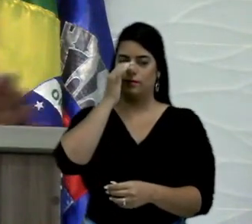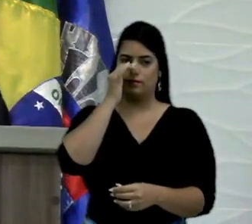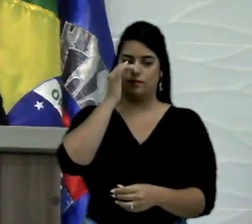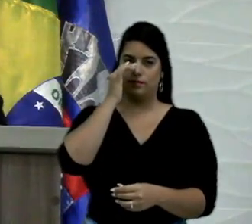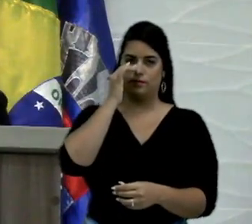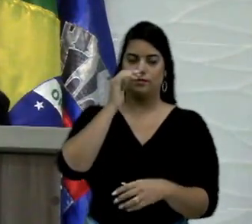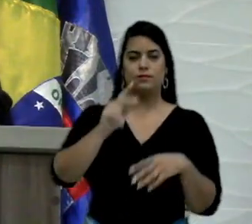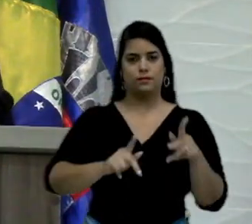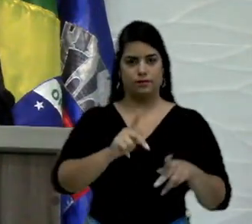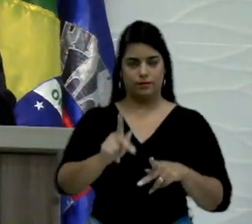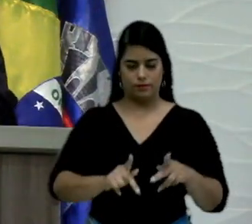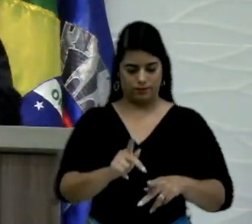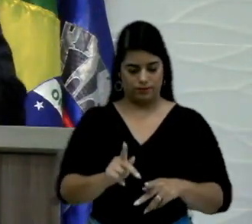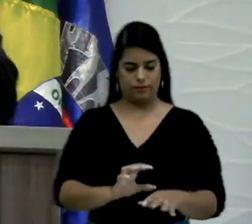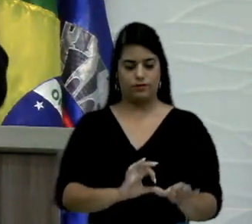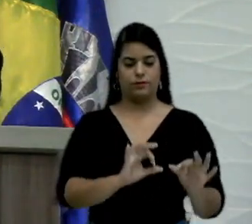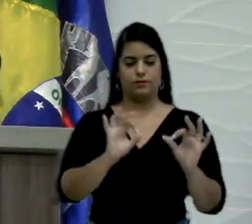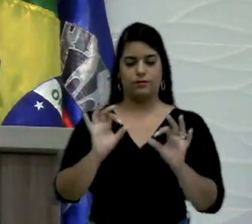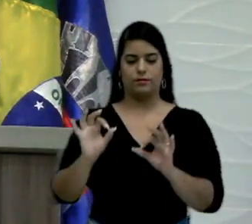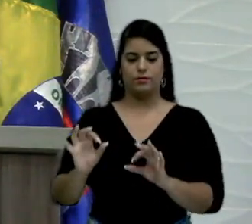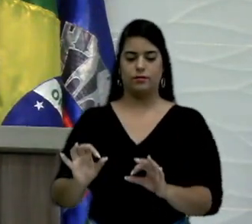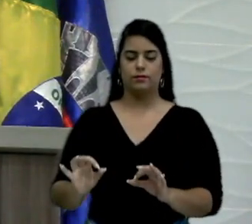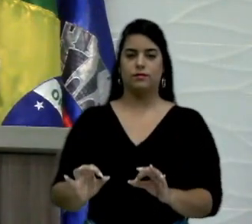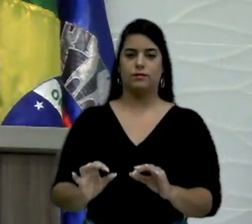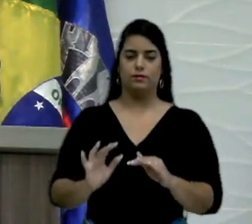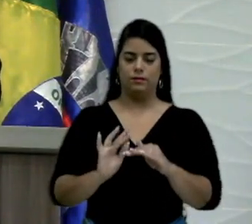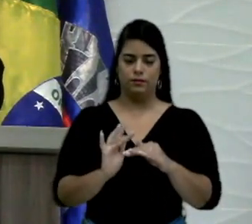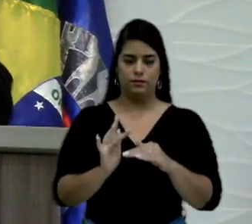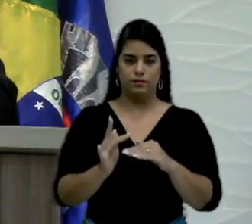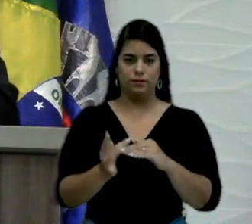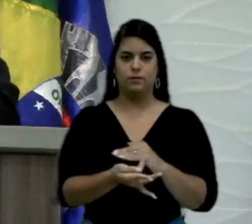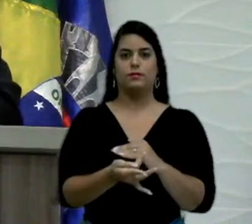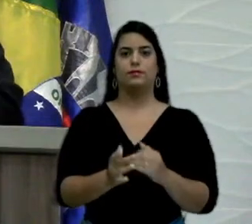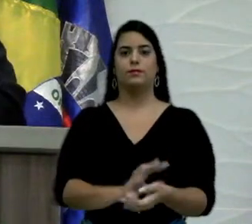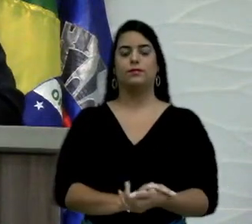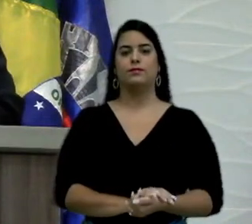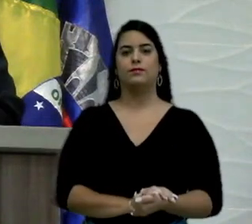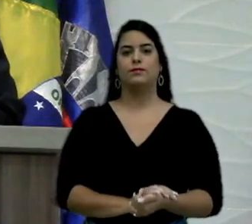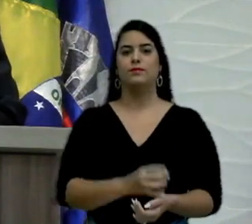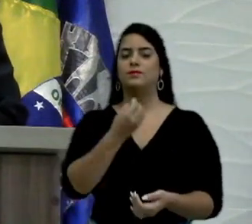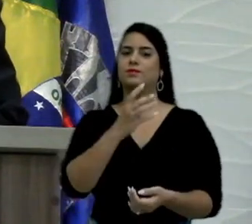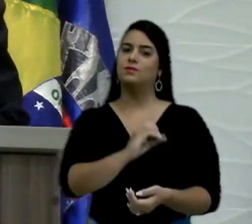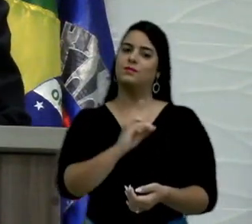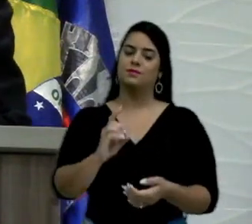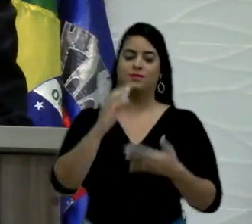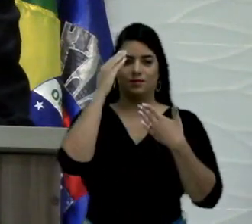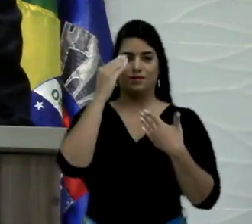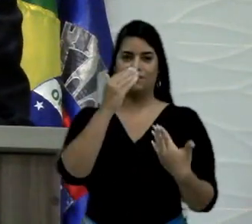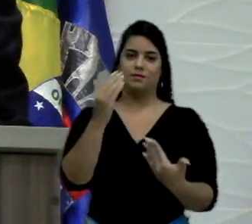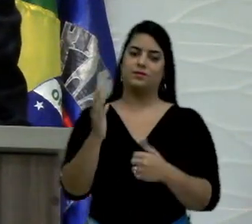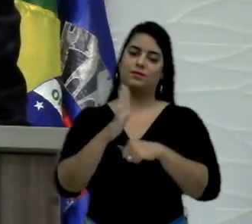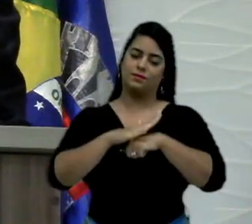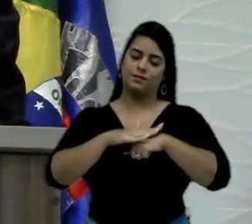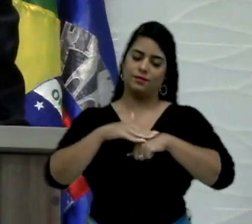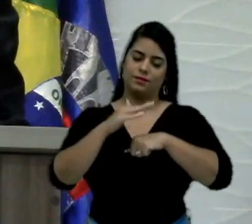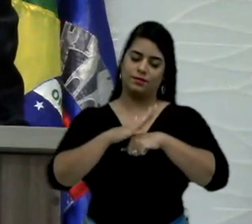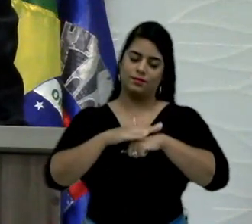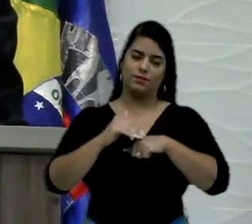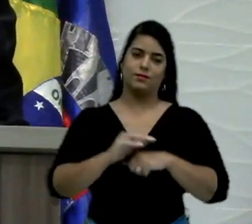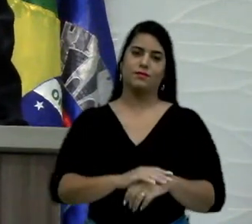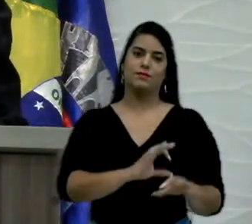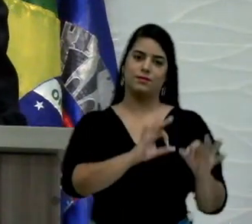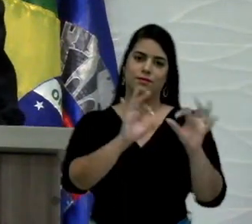pessoal que nos acompanha através das redes sociais, o nosso bom dia, obrigado pelo carinho